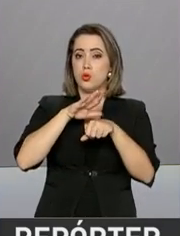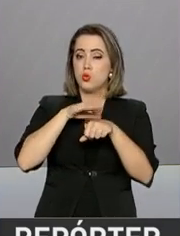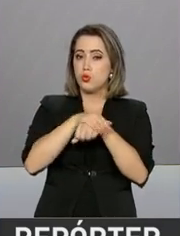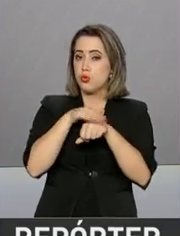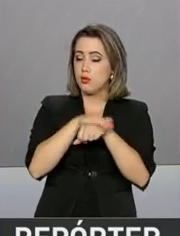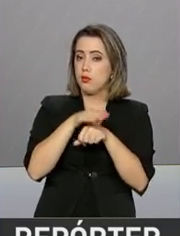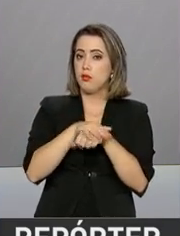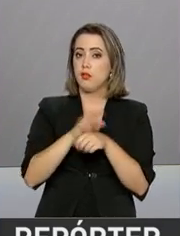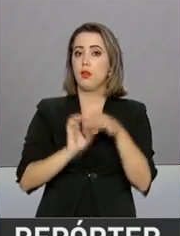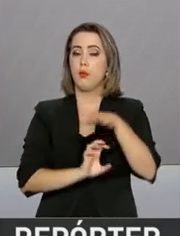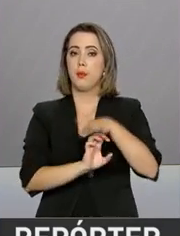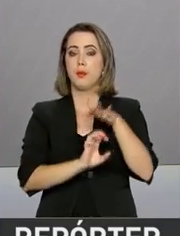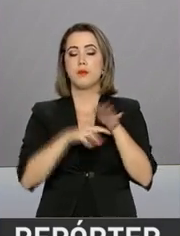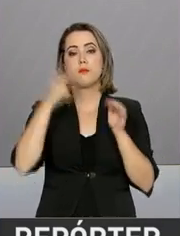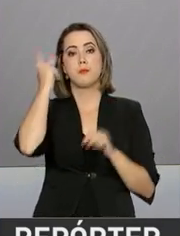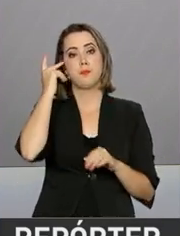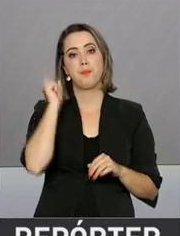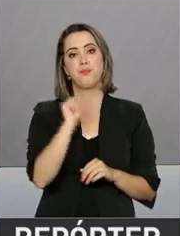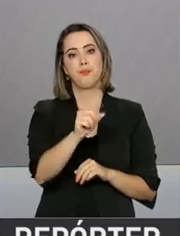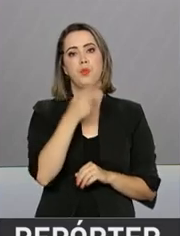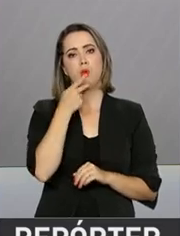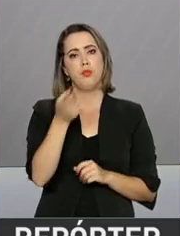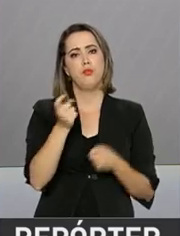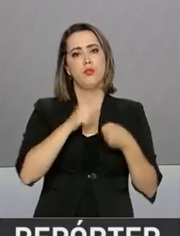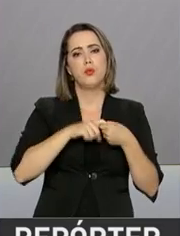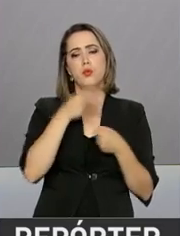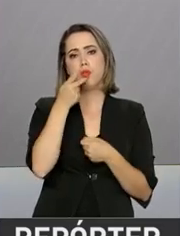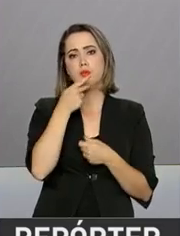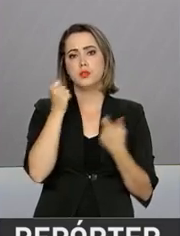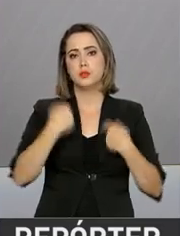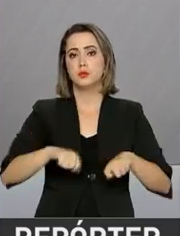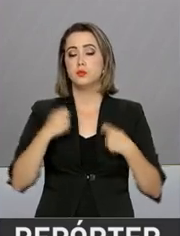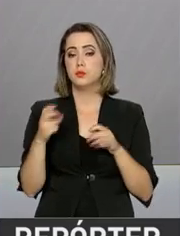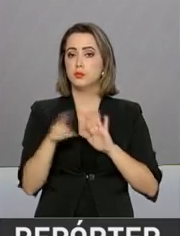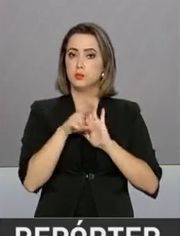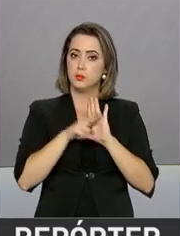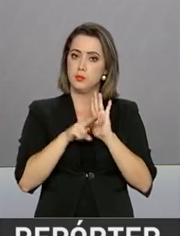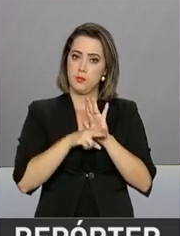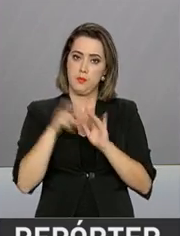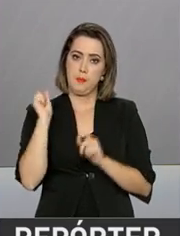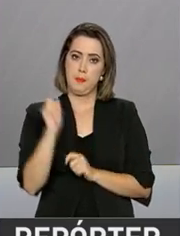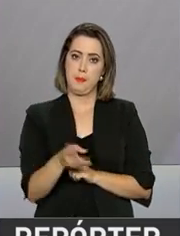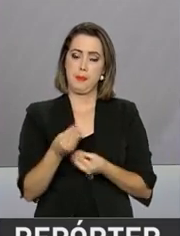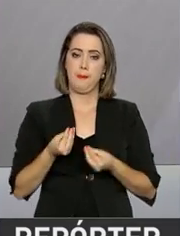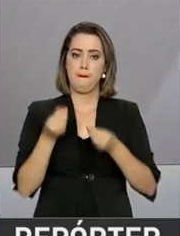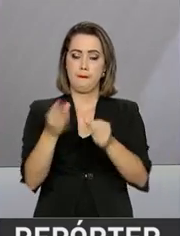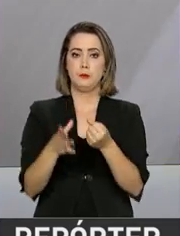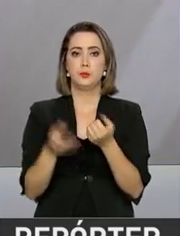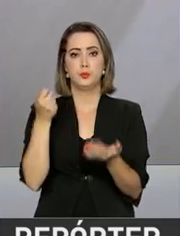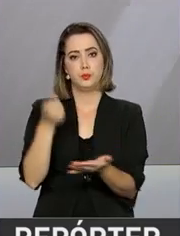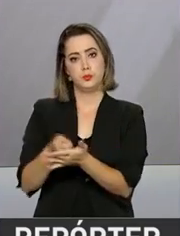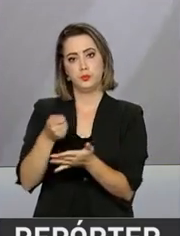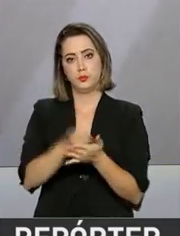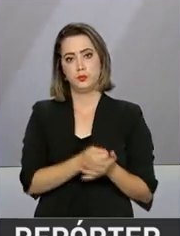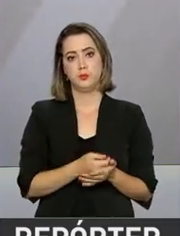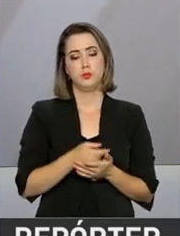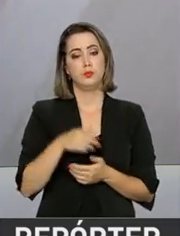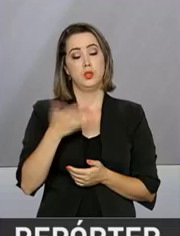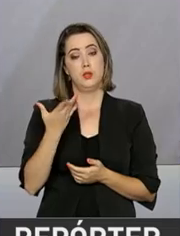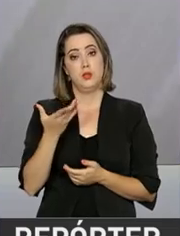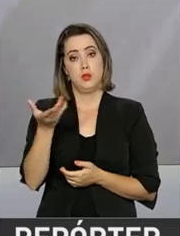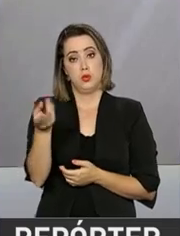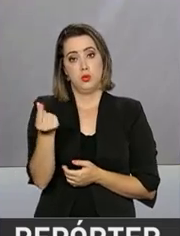em São Paulo. Na ocasião, Temer voltou a falar da necessidade da reforma da Previdência para garantir o pagamento